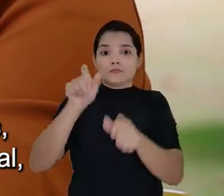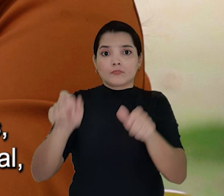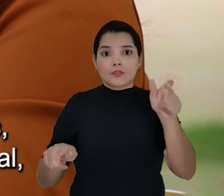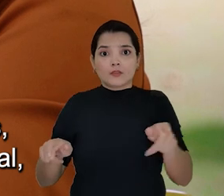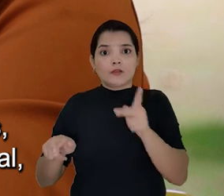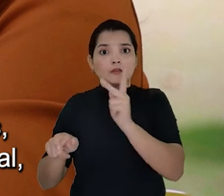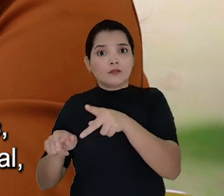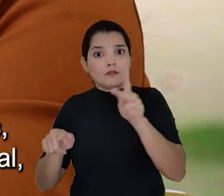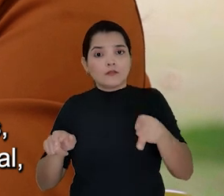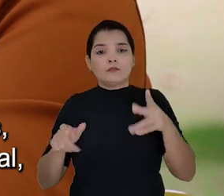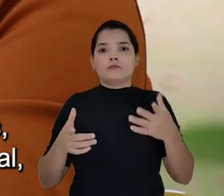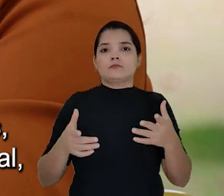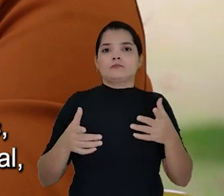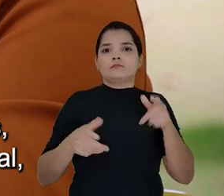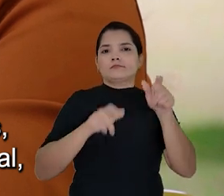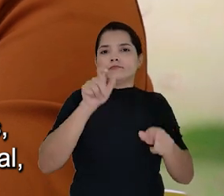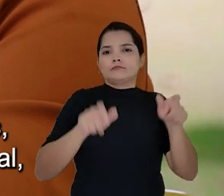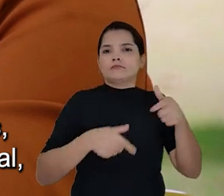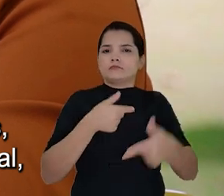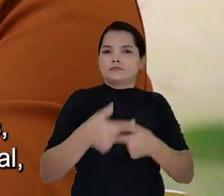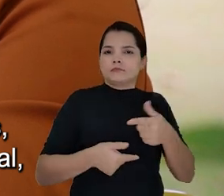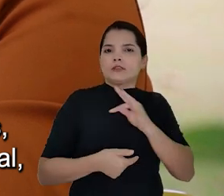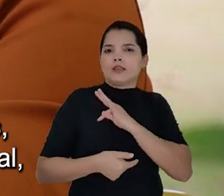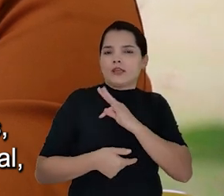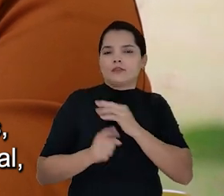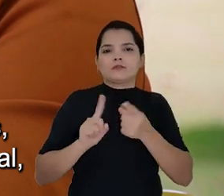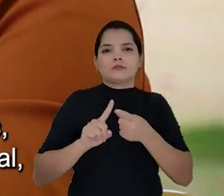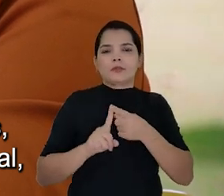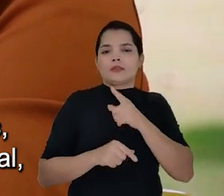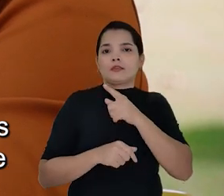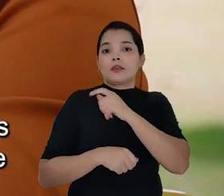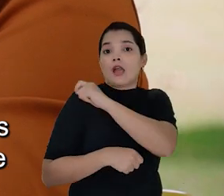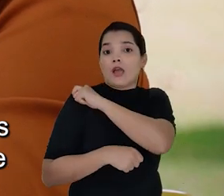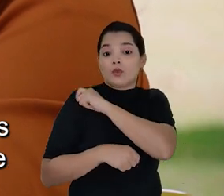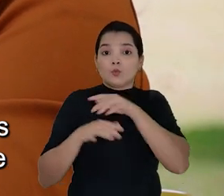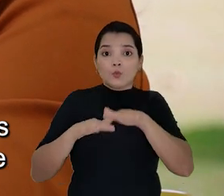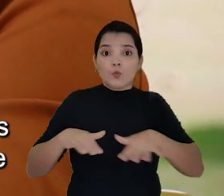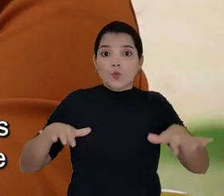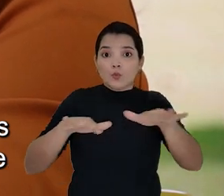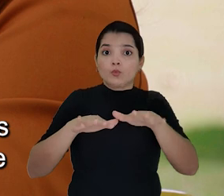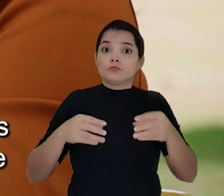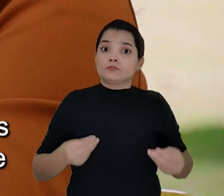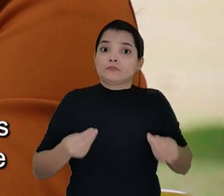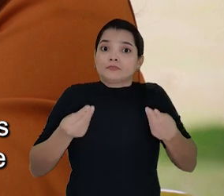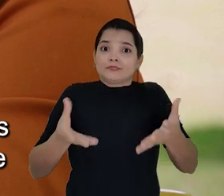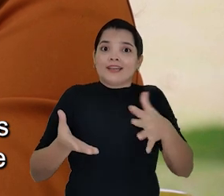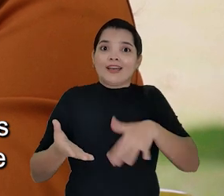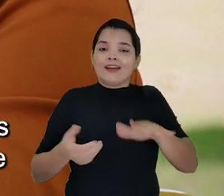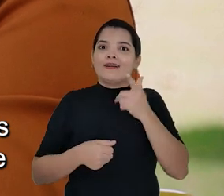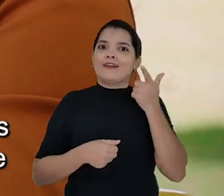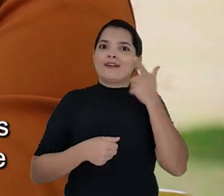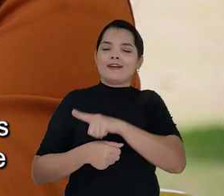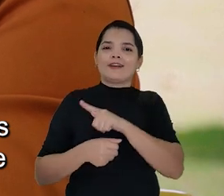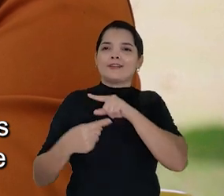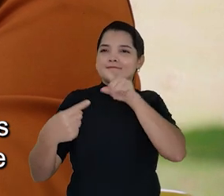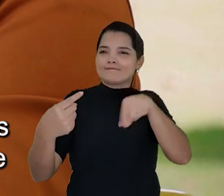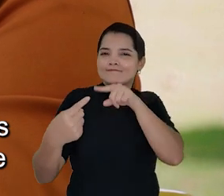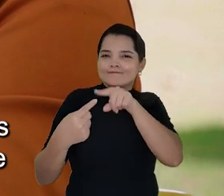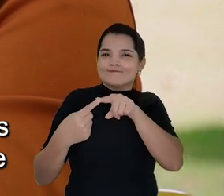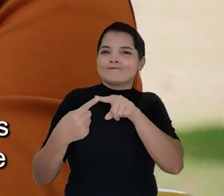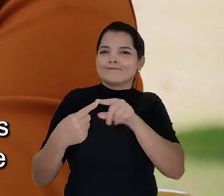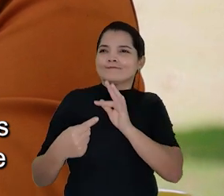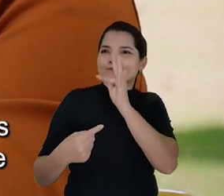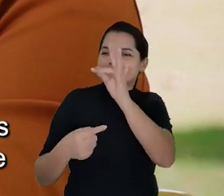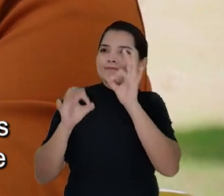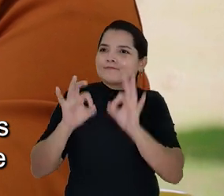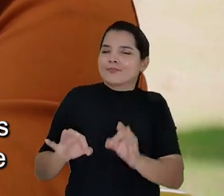docentes servidores técnicos e alunos de uma maneira geral a terem digamos assim algumas metas e alguns alvos a